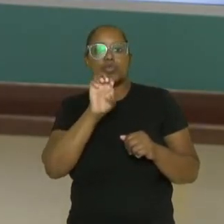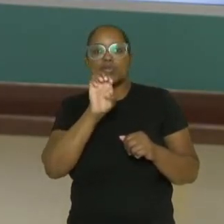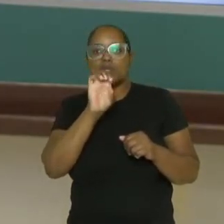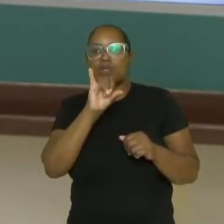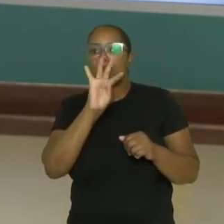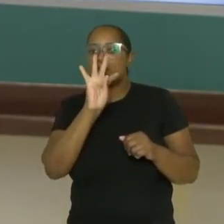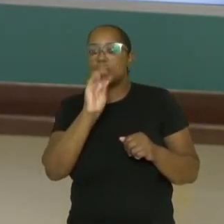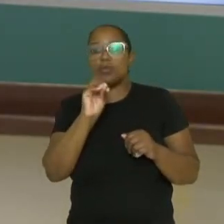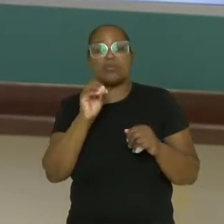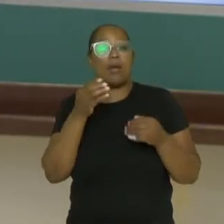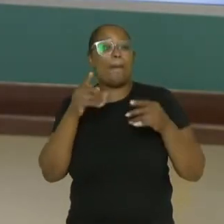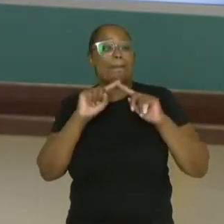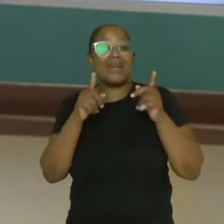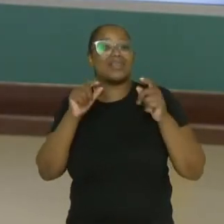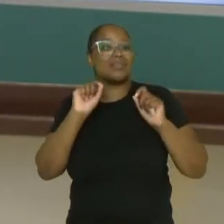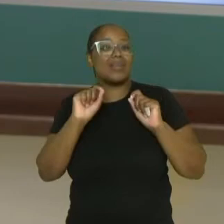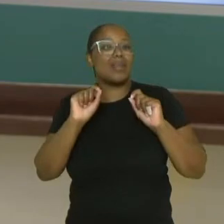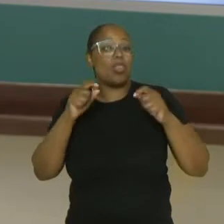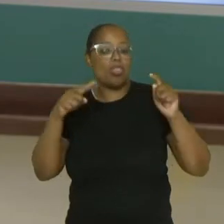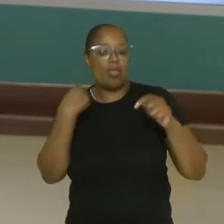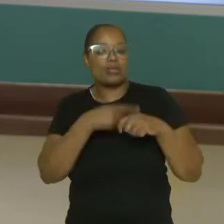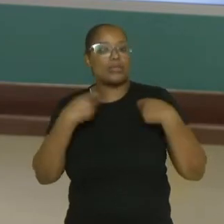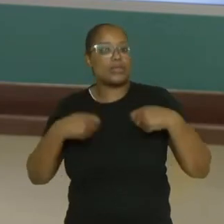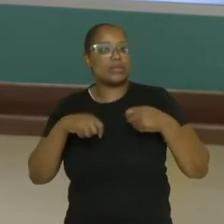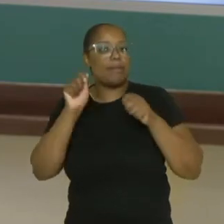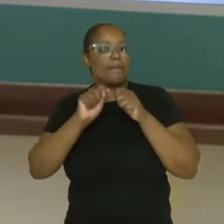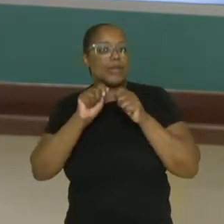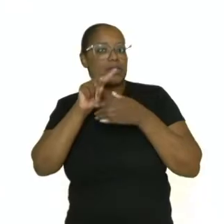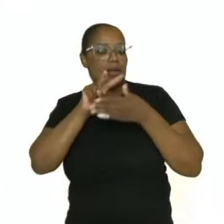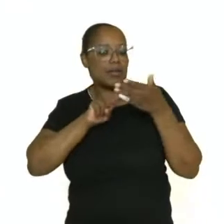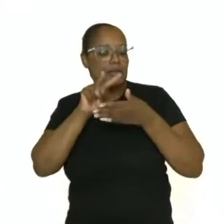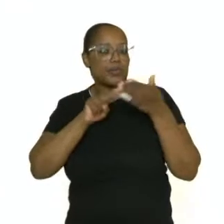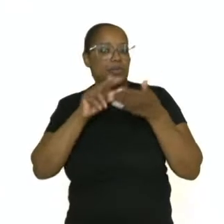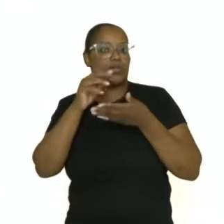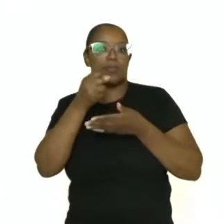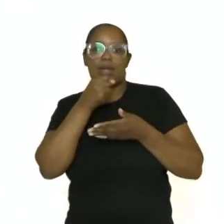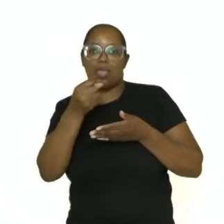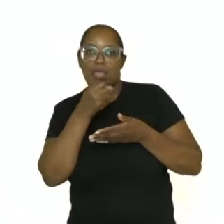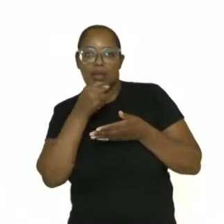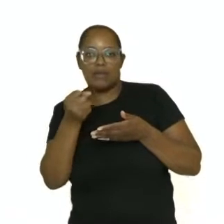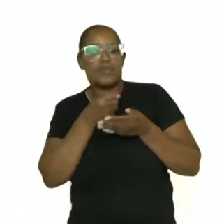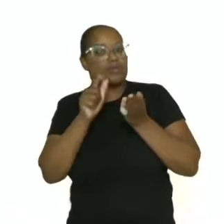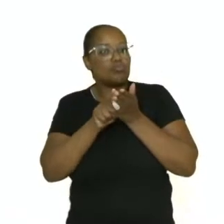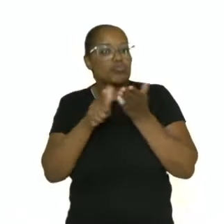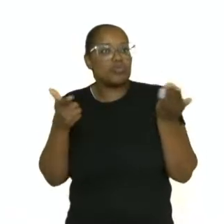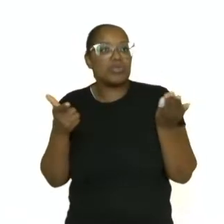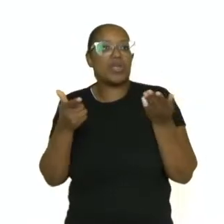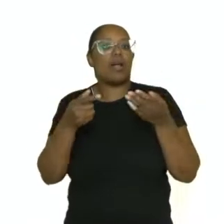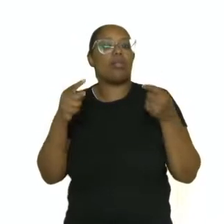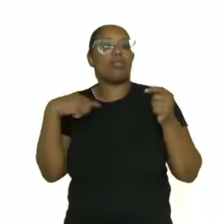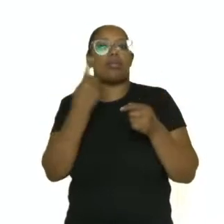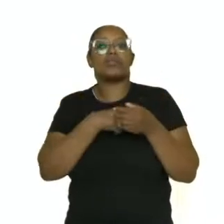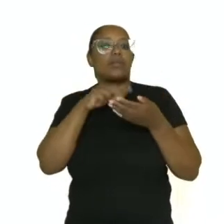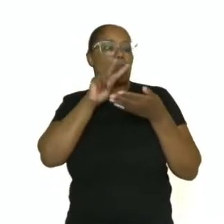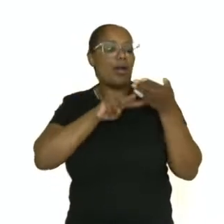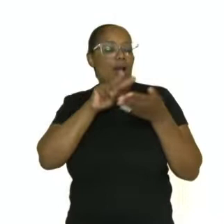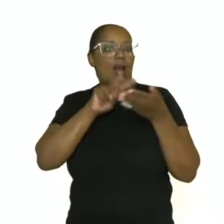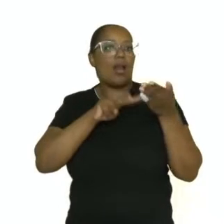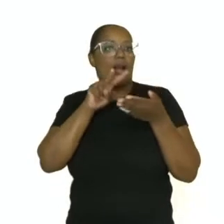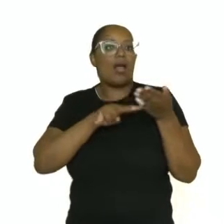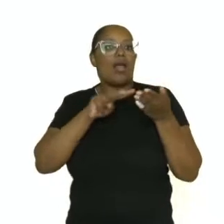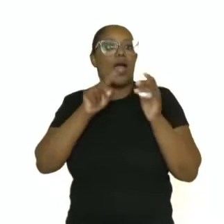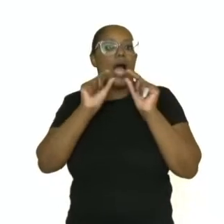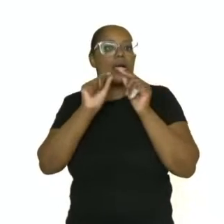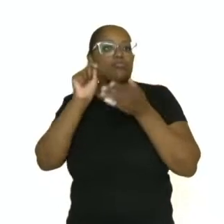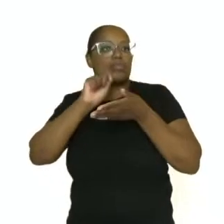vamos fazer a leitura de uma entrevista. Acompanhem então. Nós vamos ler aqui sobre a transcrição da entrevista